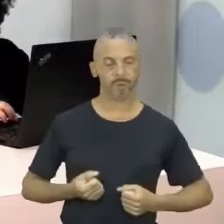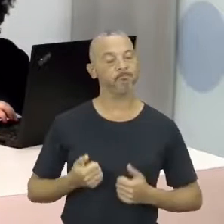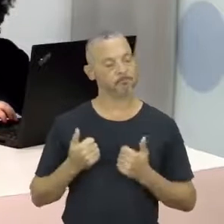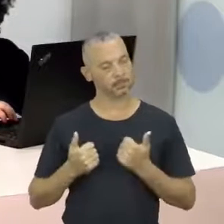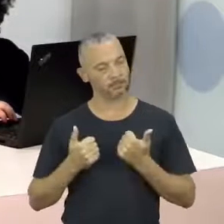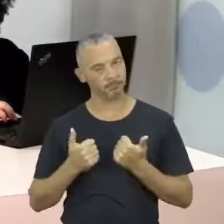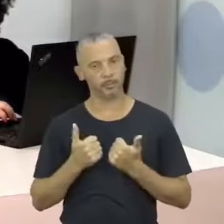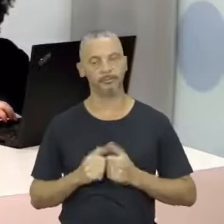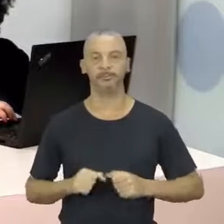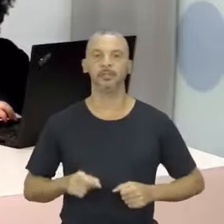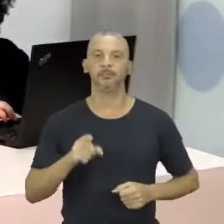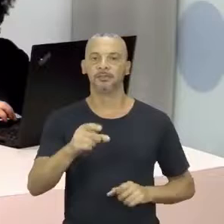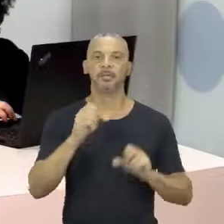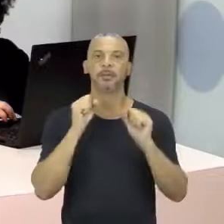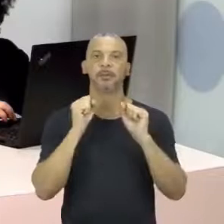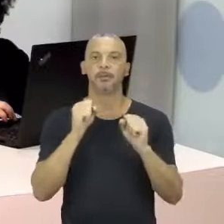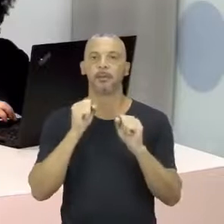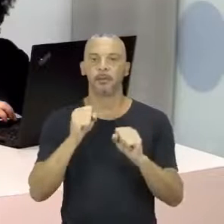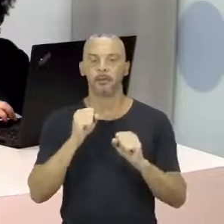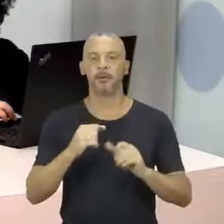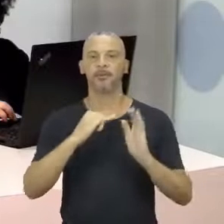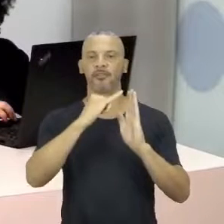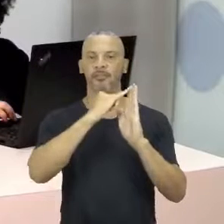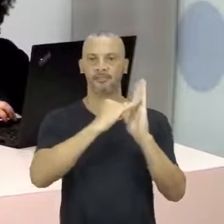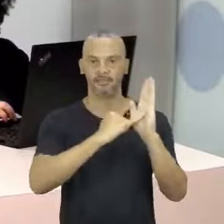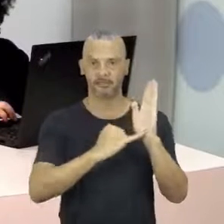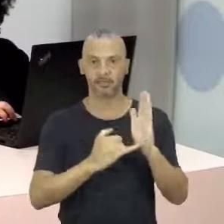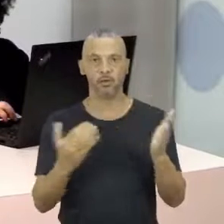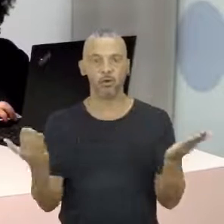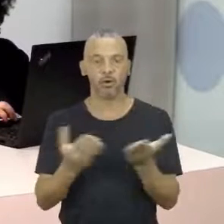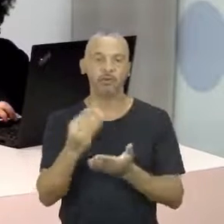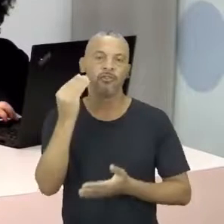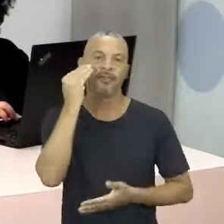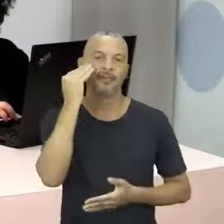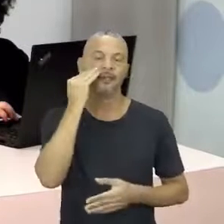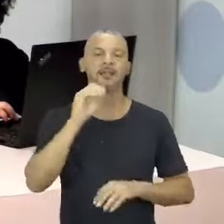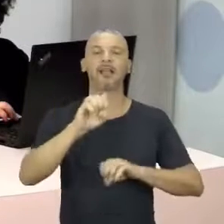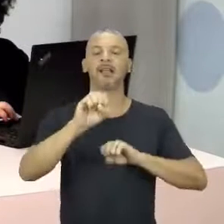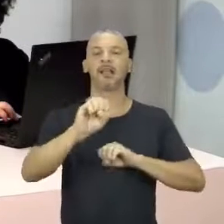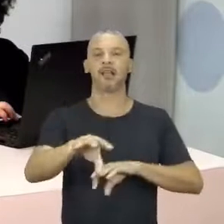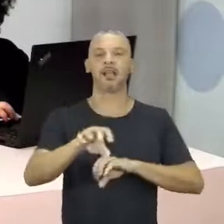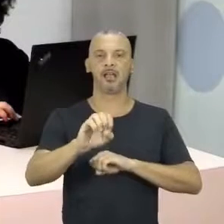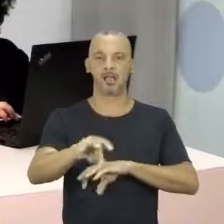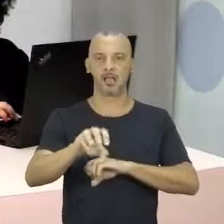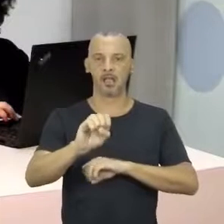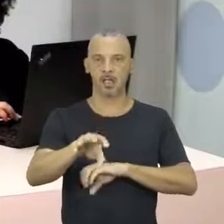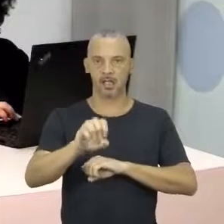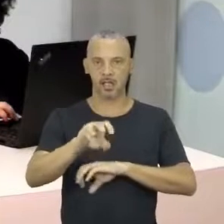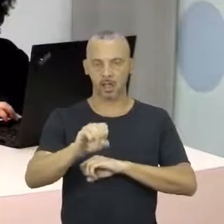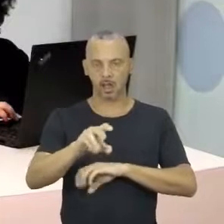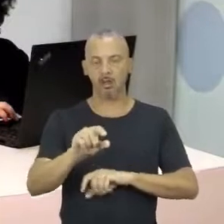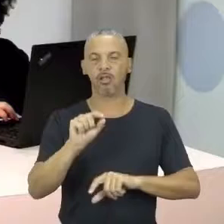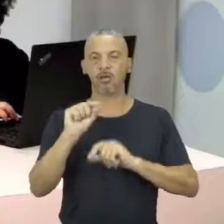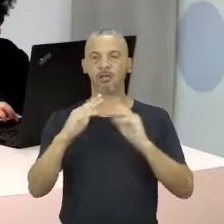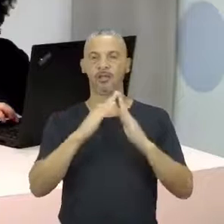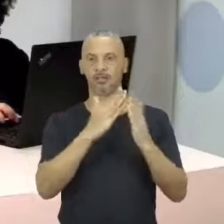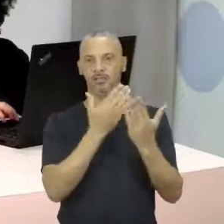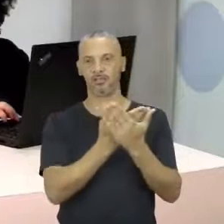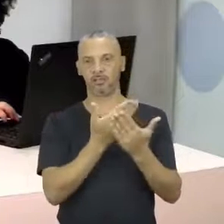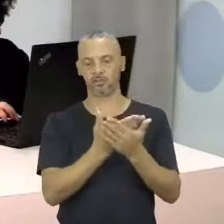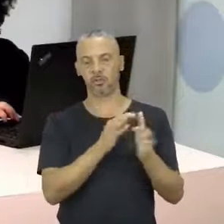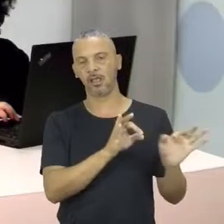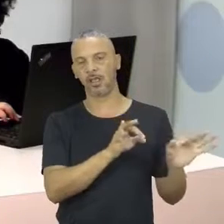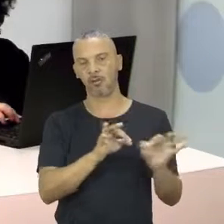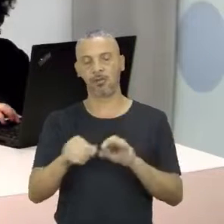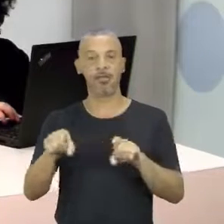bem, professor. Você pode fazer essa inscrição hoje para concorrer às aulas também, que a gente fala das escolas regulares e das